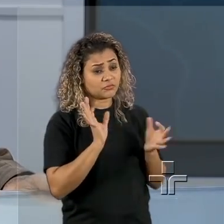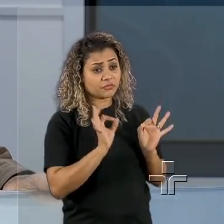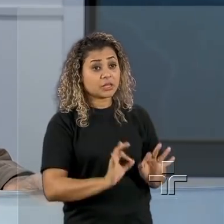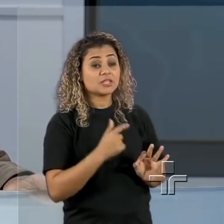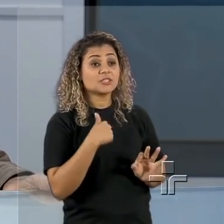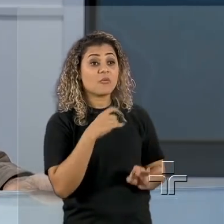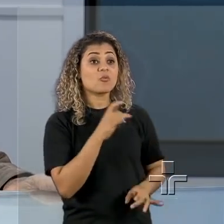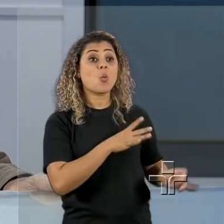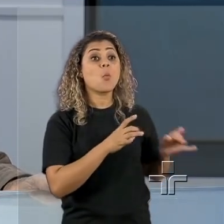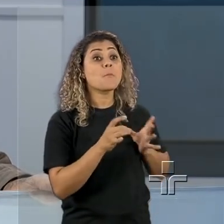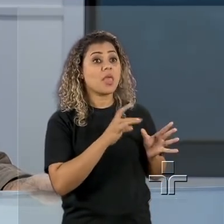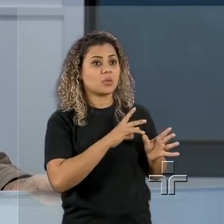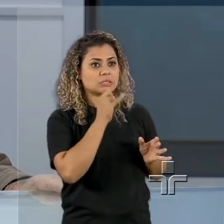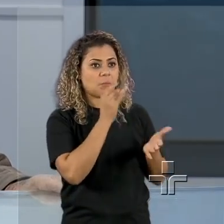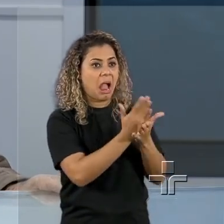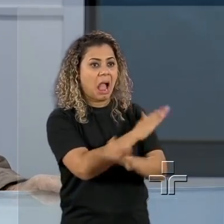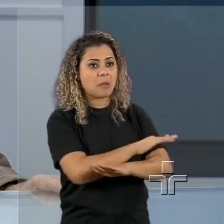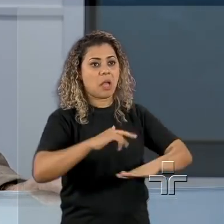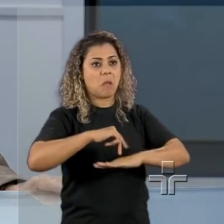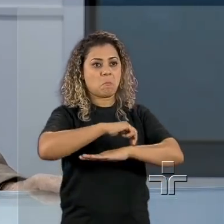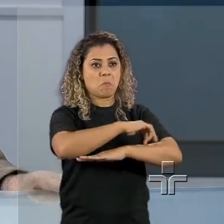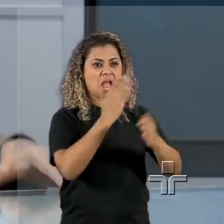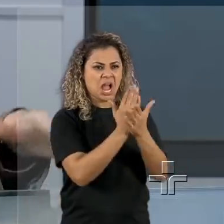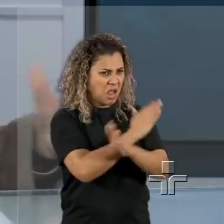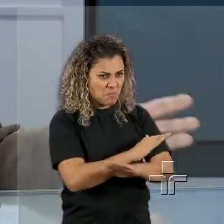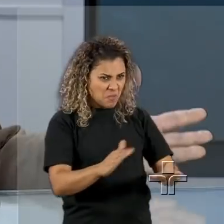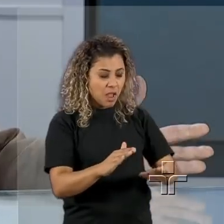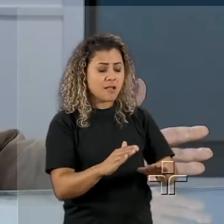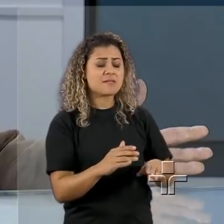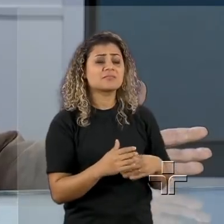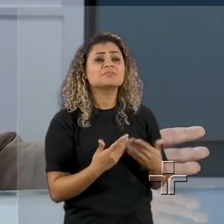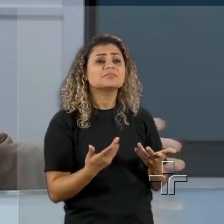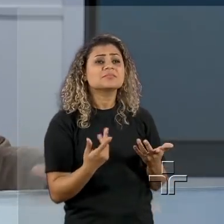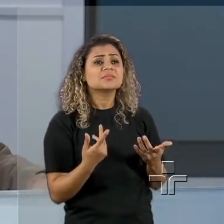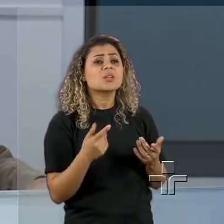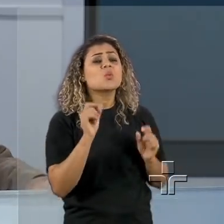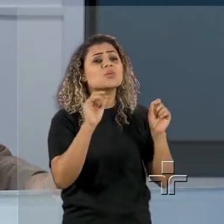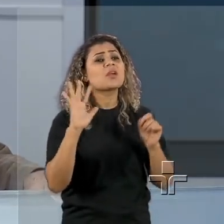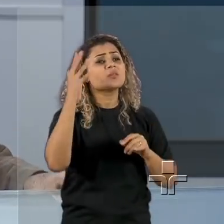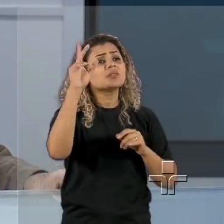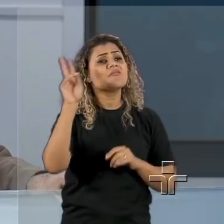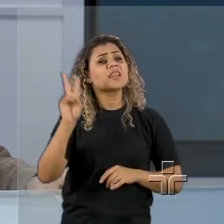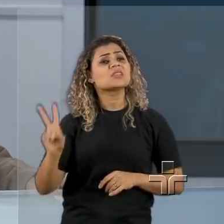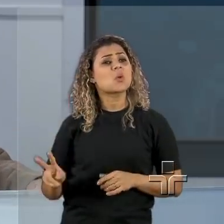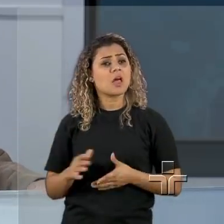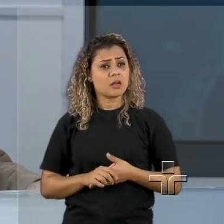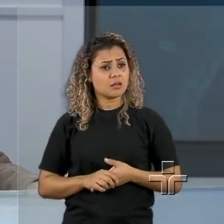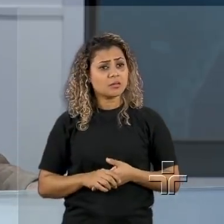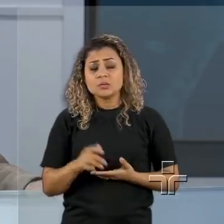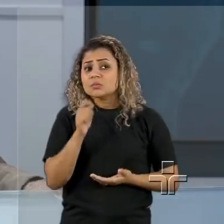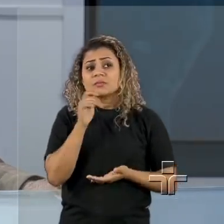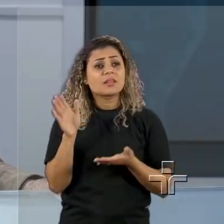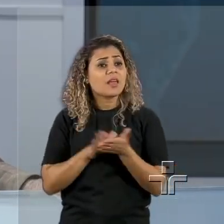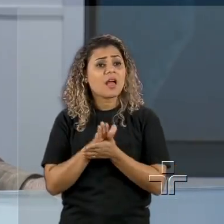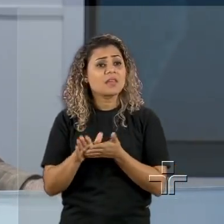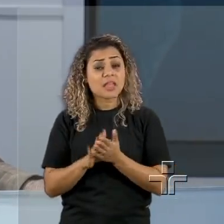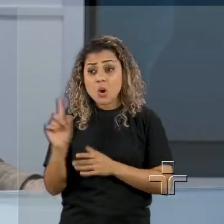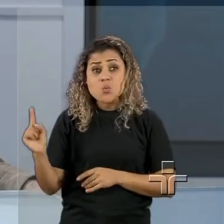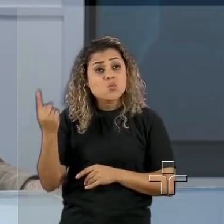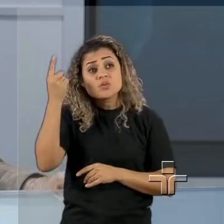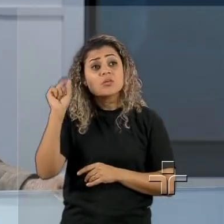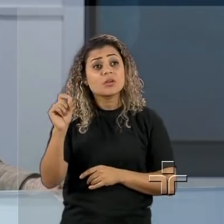palanques exercendo atividade política e profissionais sendo bonitas. Há estudos que mostram seguramente que pessoas